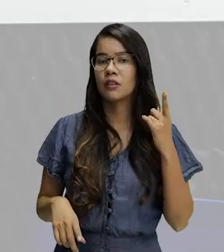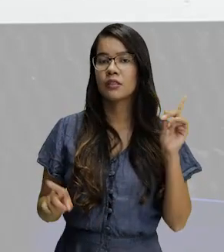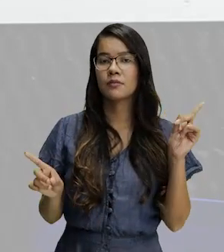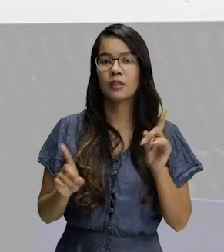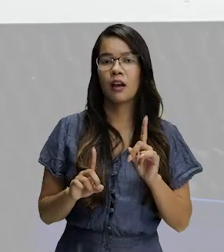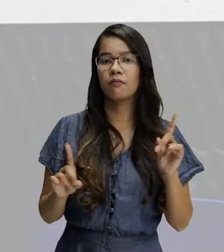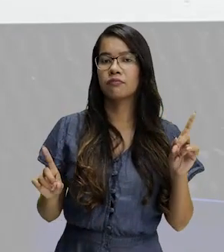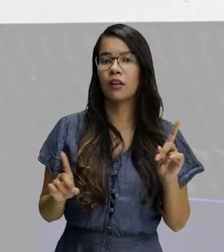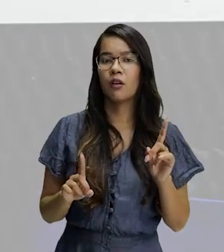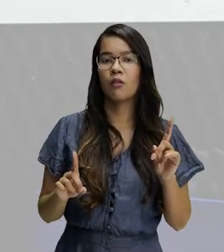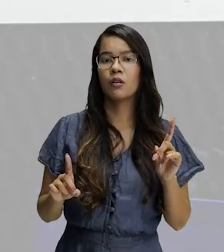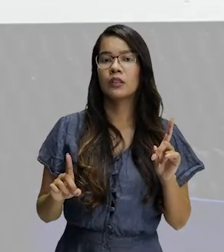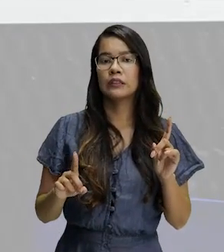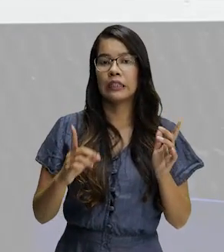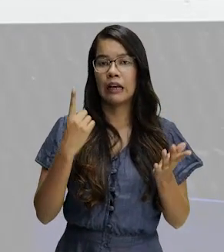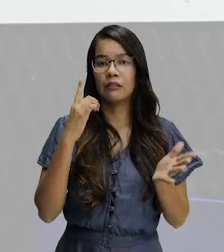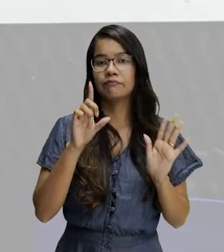Versalhes.